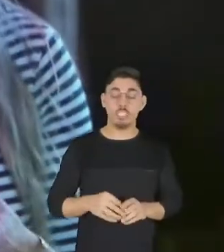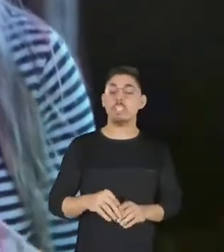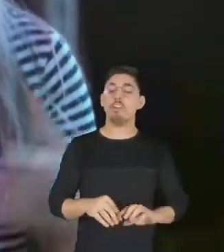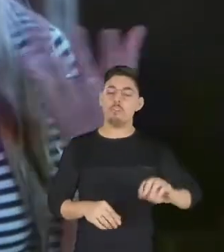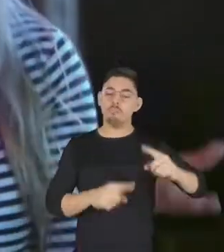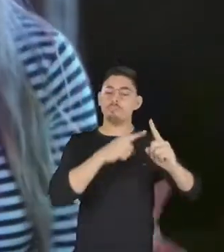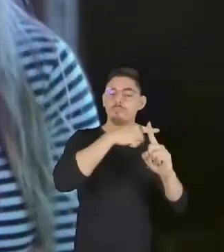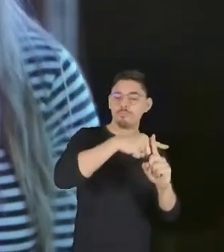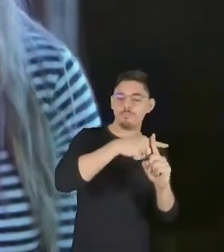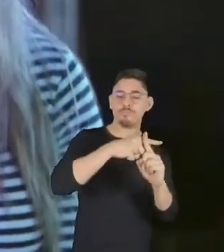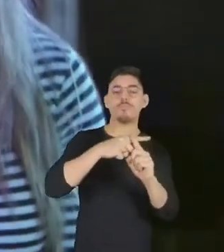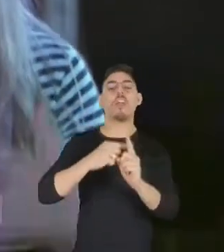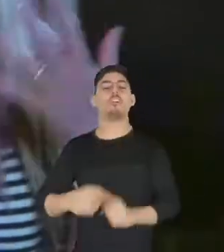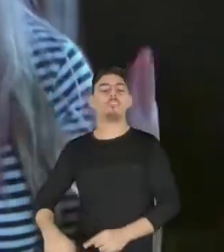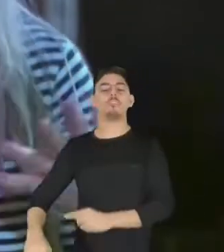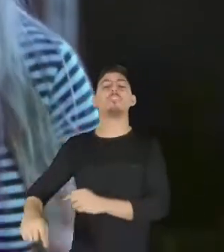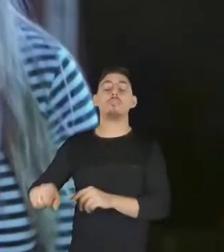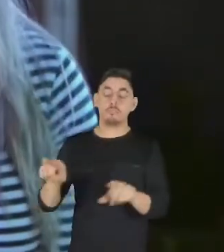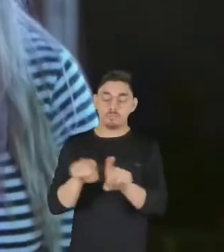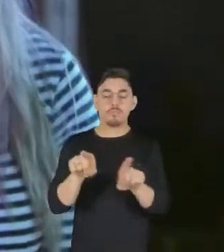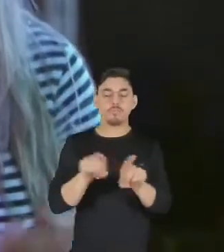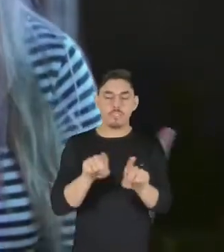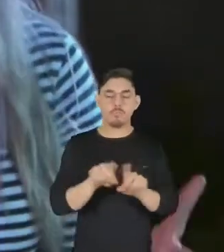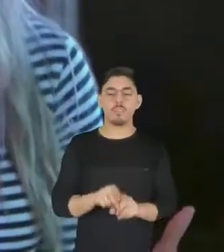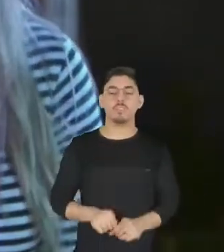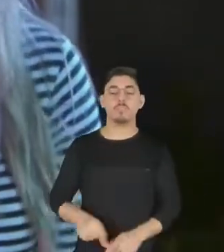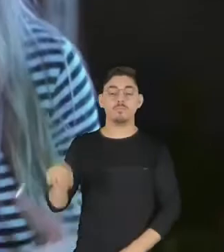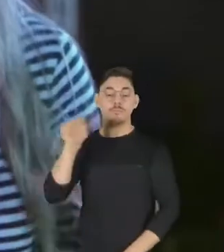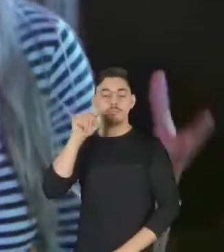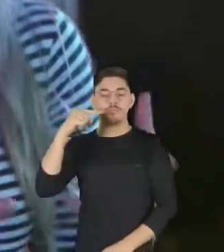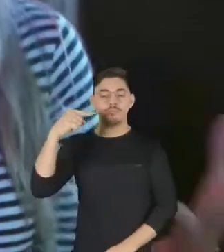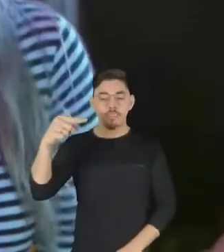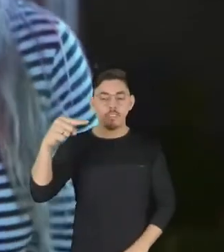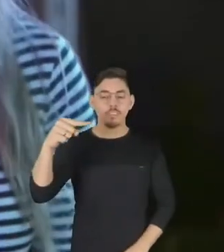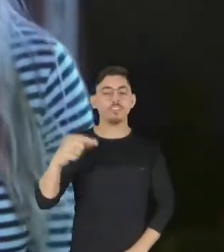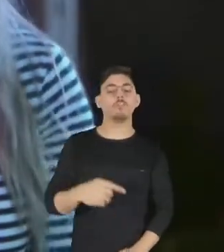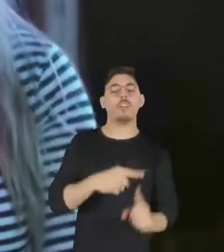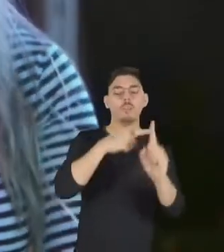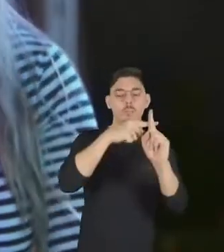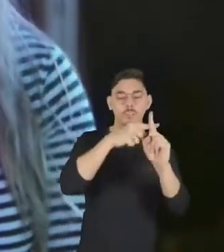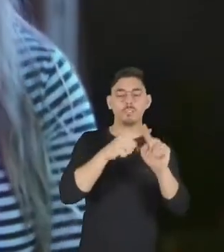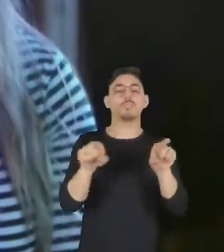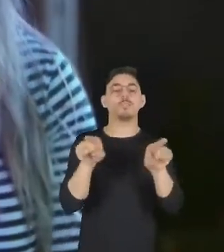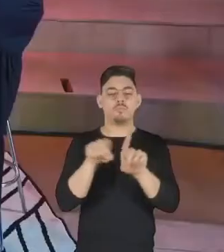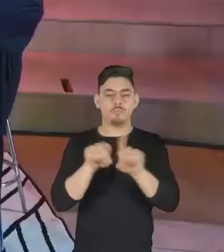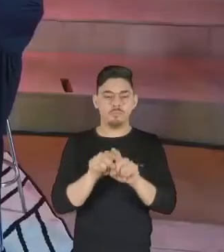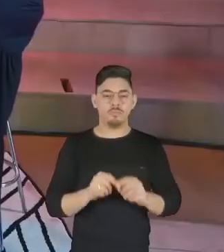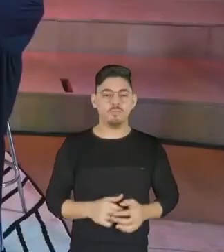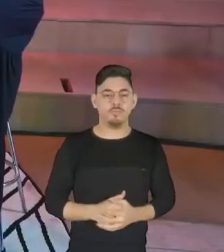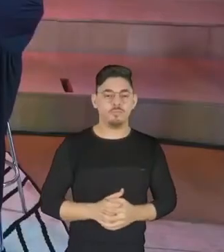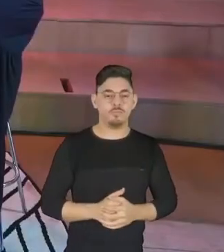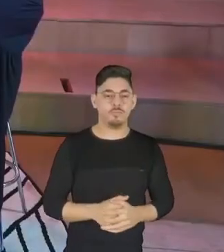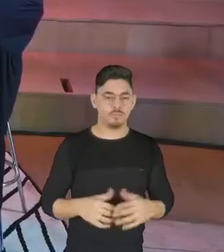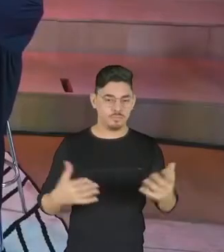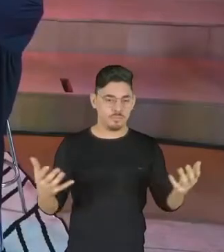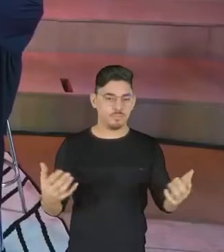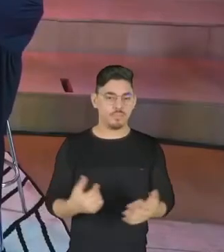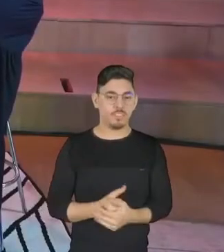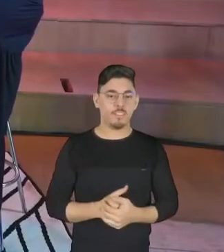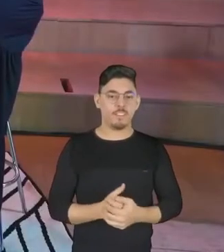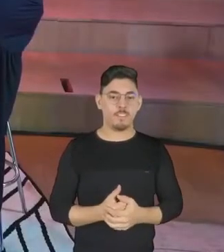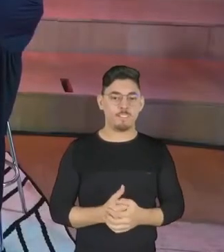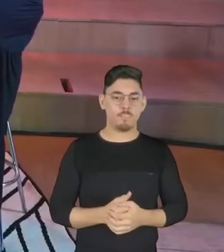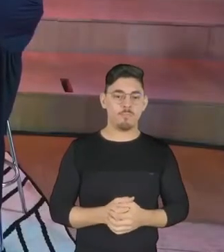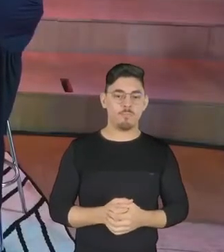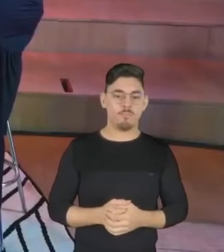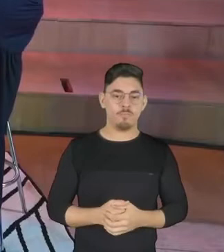só negativo. E eu acho que tudo isso que você citou são benefícios, vieram para ficar. Sim. É um